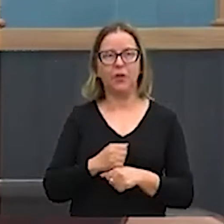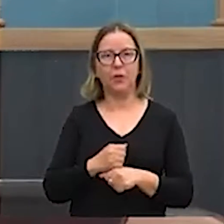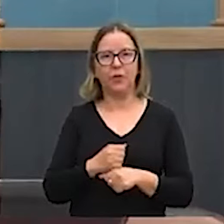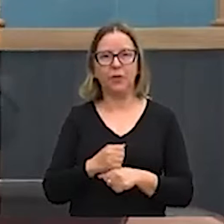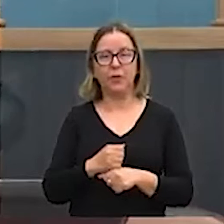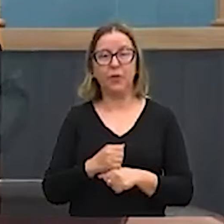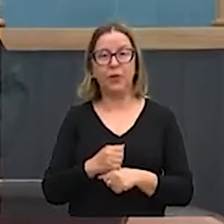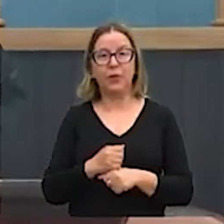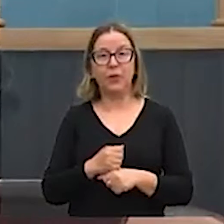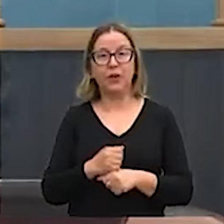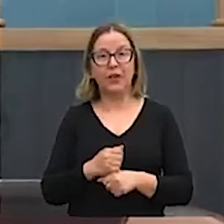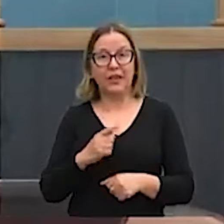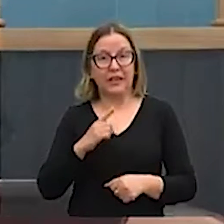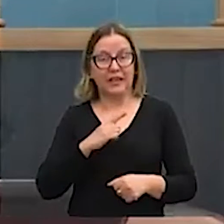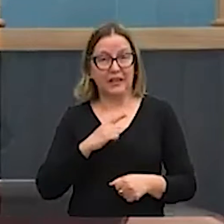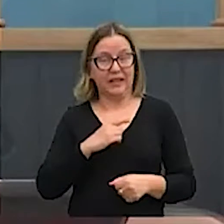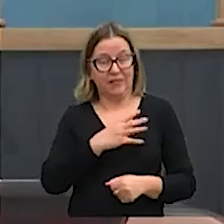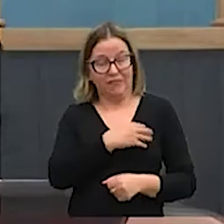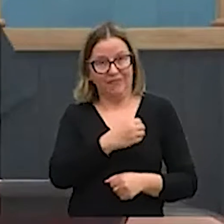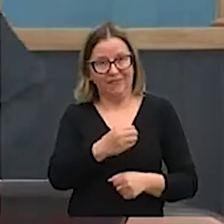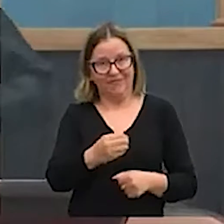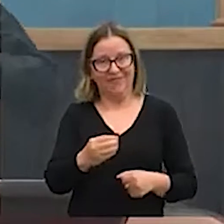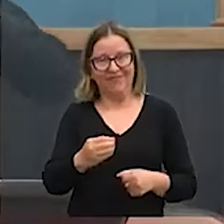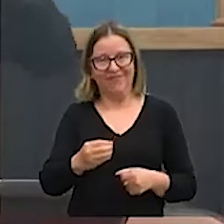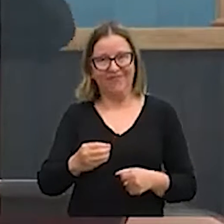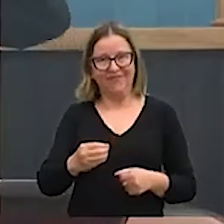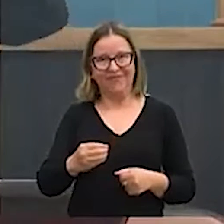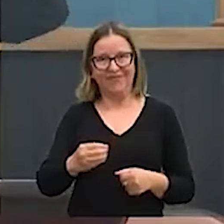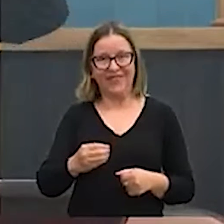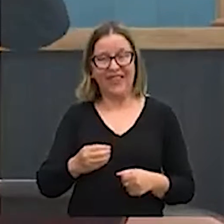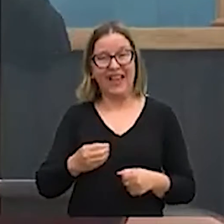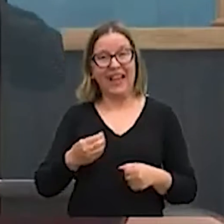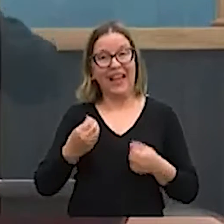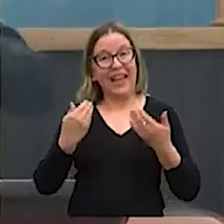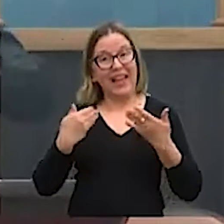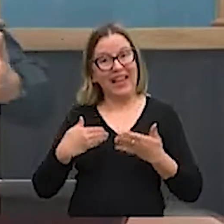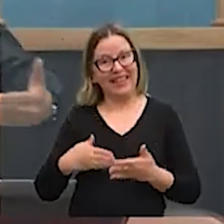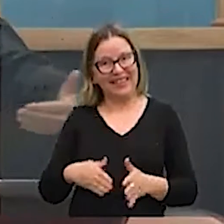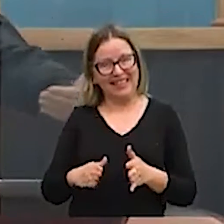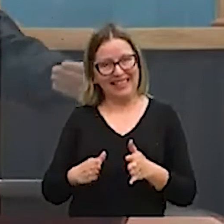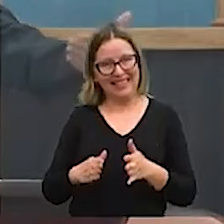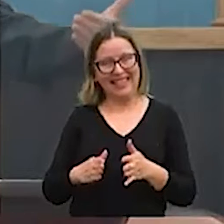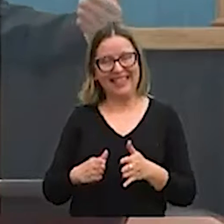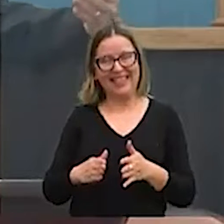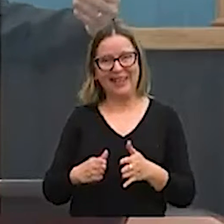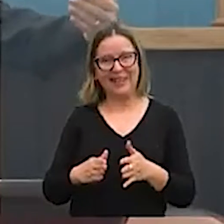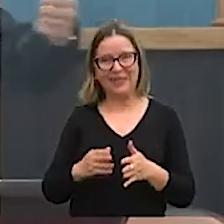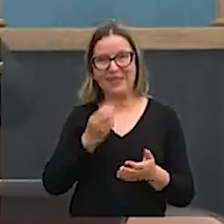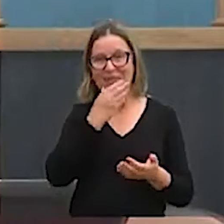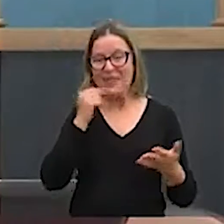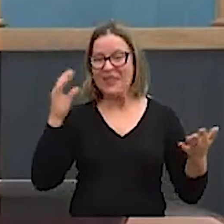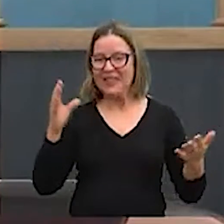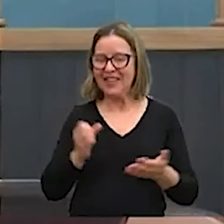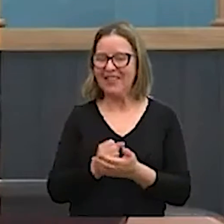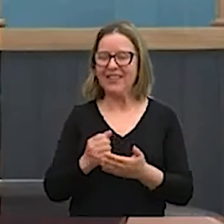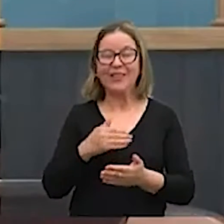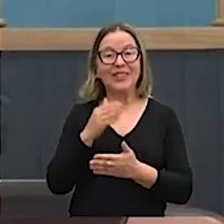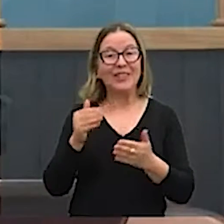nasceria aquele que seria o redentor de todas as famílias da